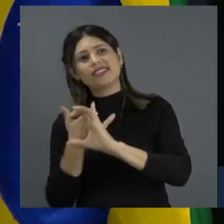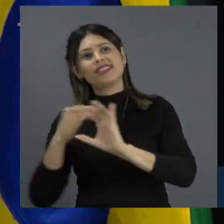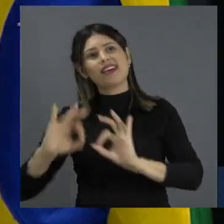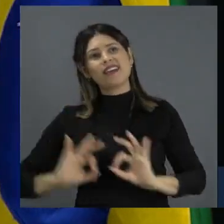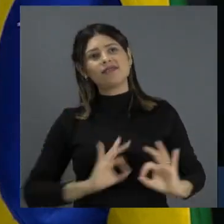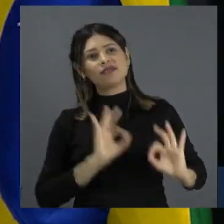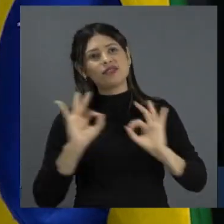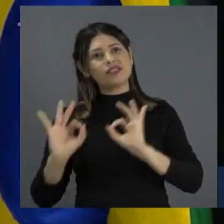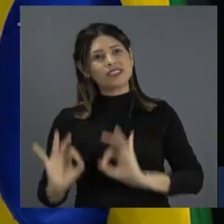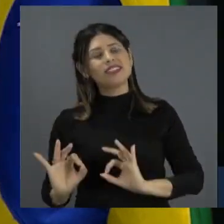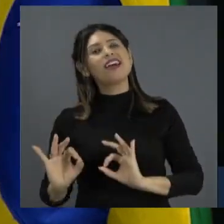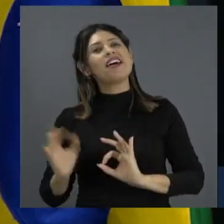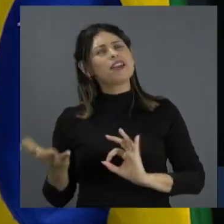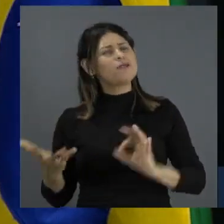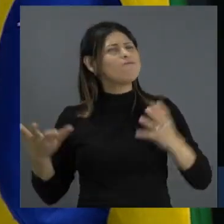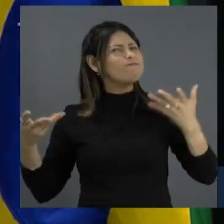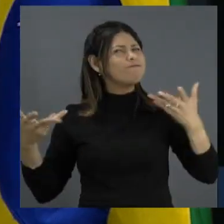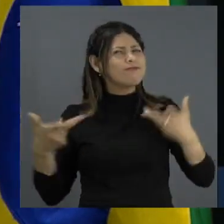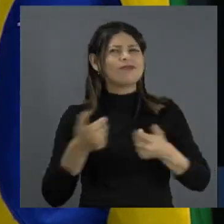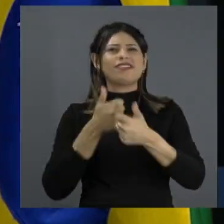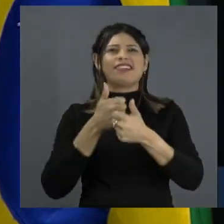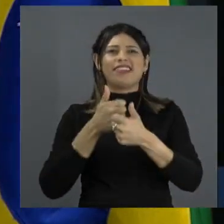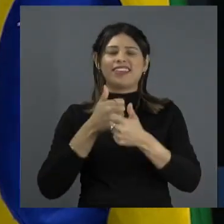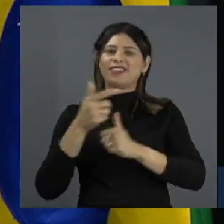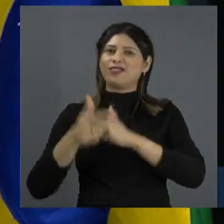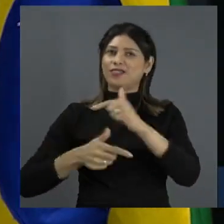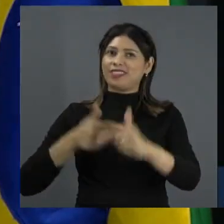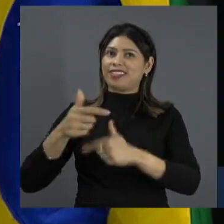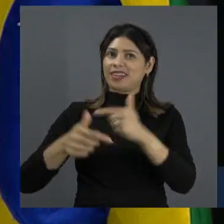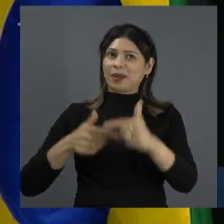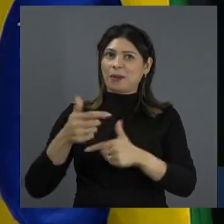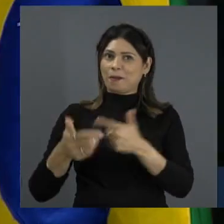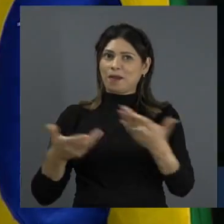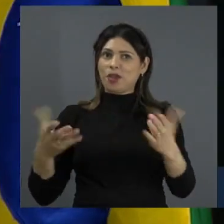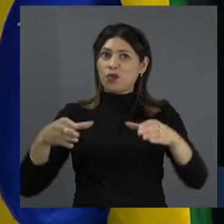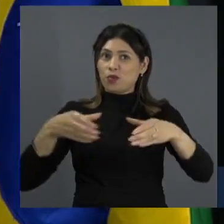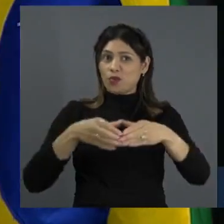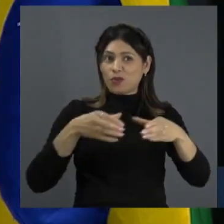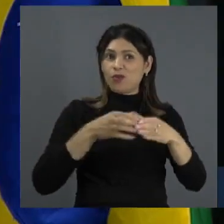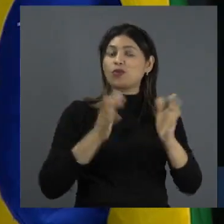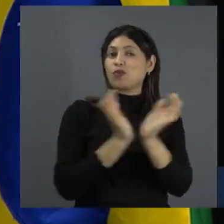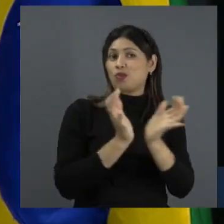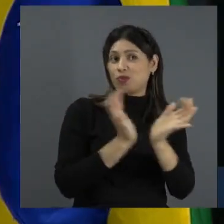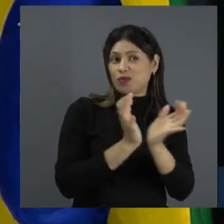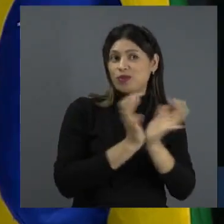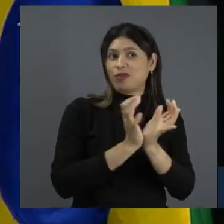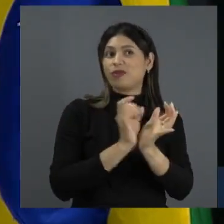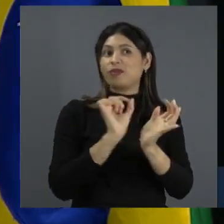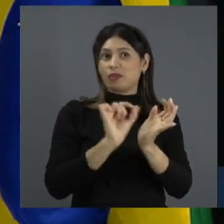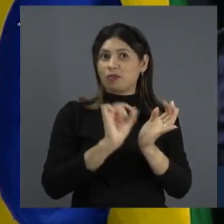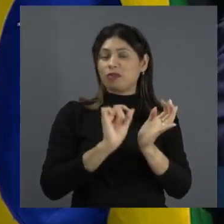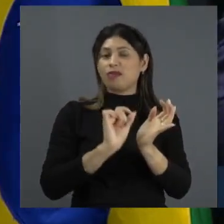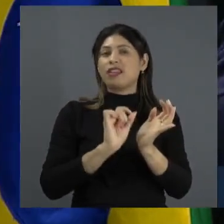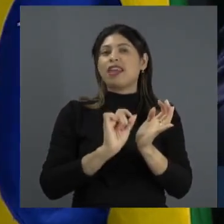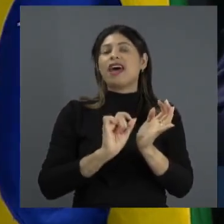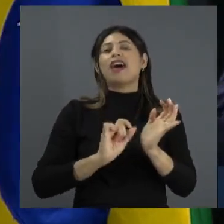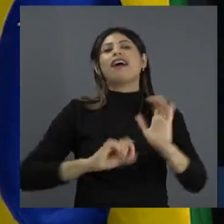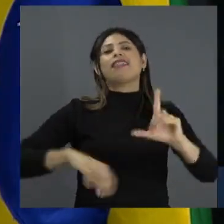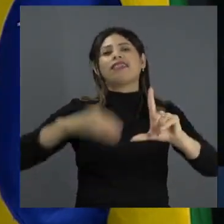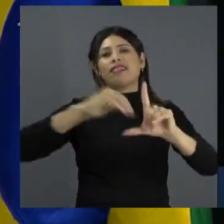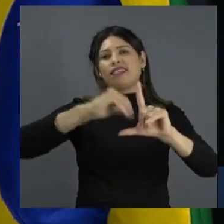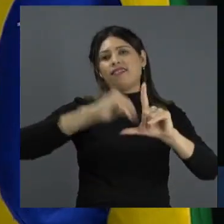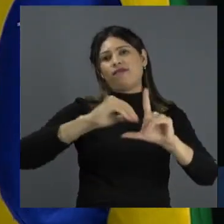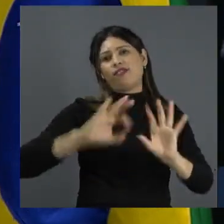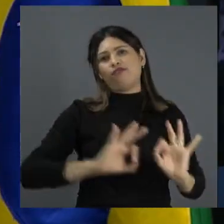cada vez mais exemplar da equipe da TV Senado, da Rádio Senado, da Agência Senado,